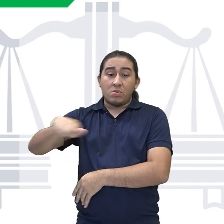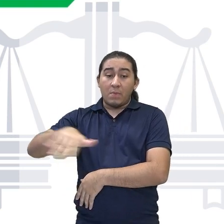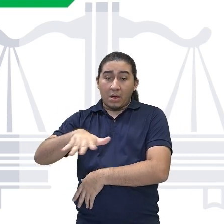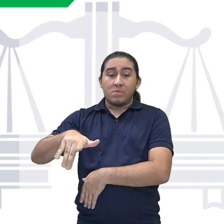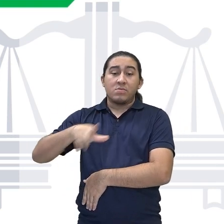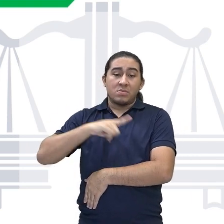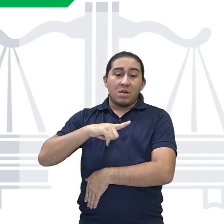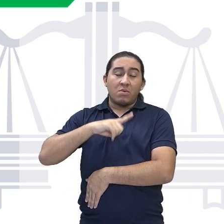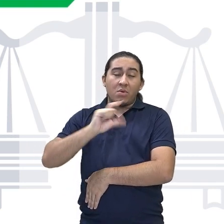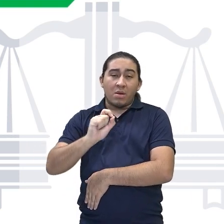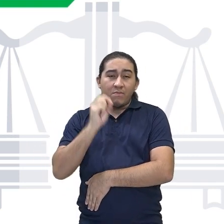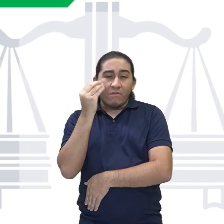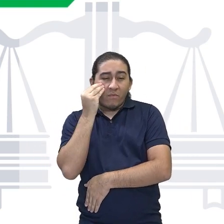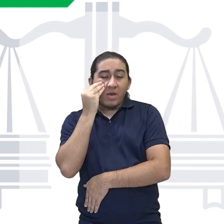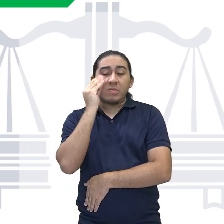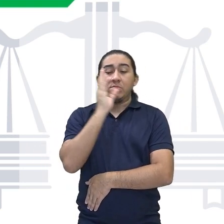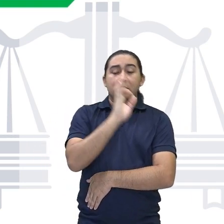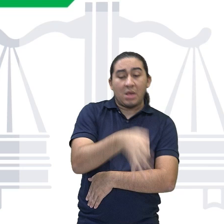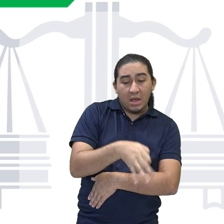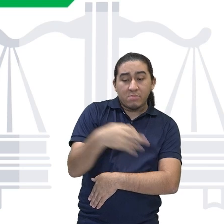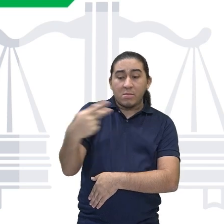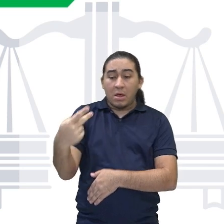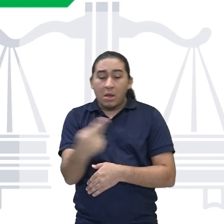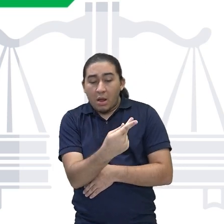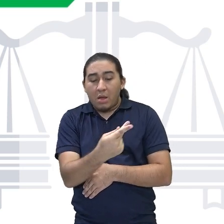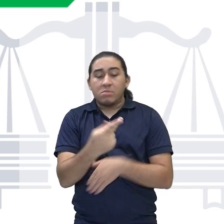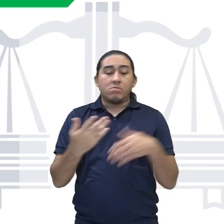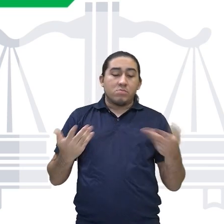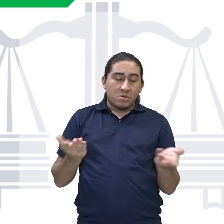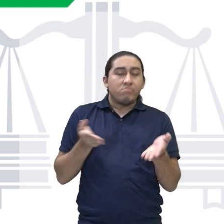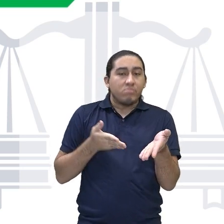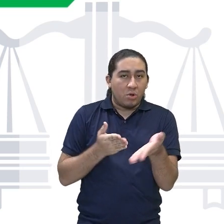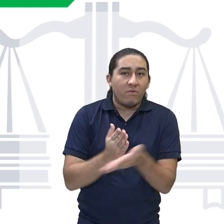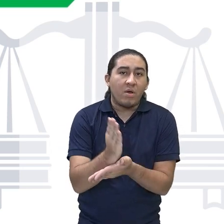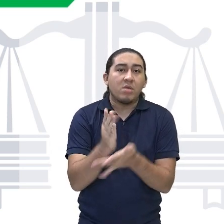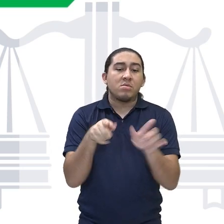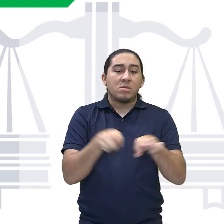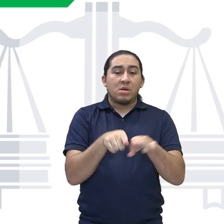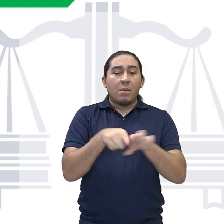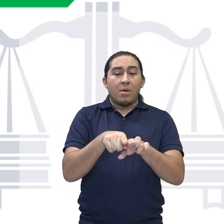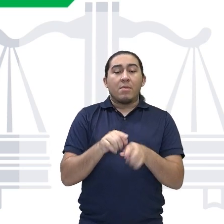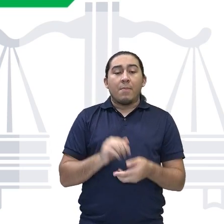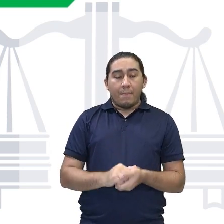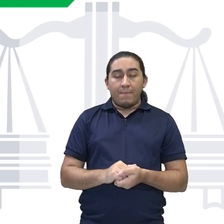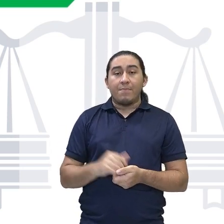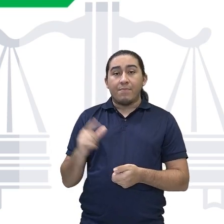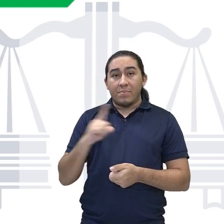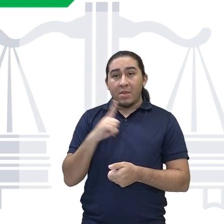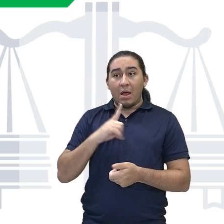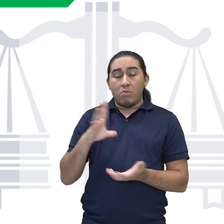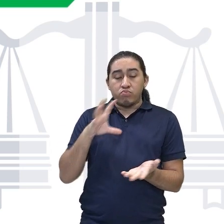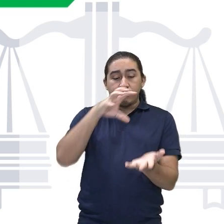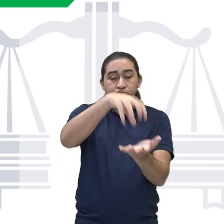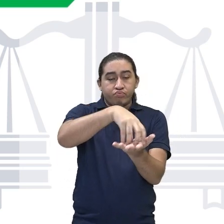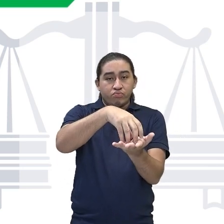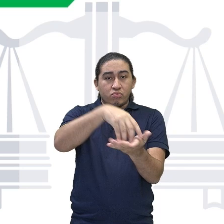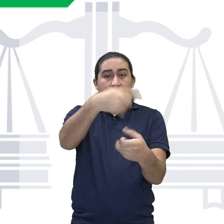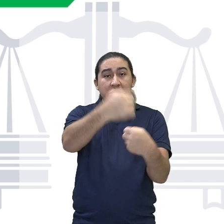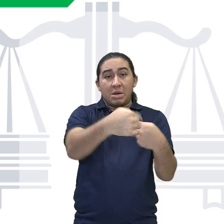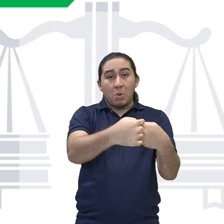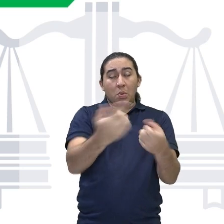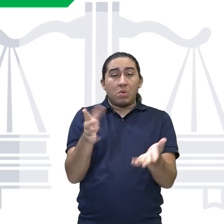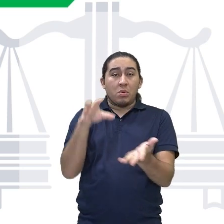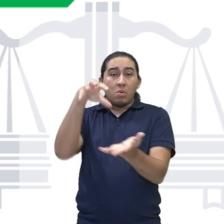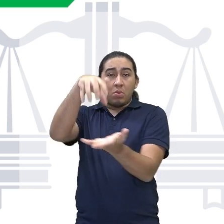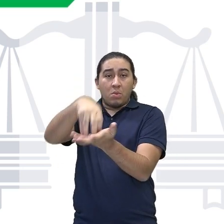autoriza, que dá o último aval. O DEPLAN, então, encaminha também para a GELOT e o gabinete do interior, finalizando ali a